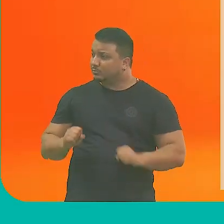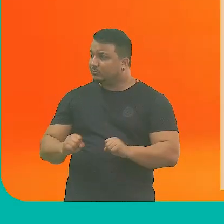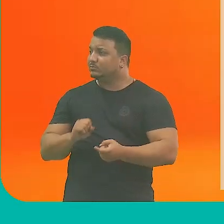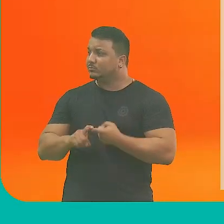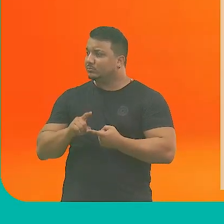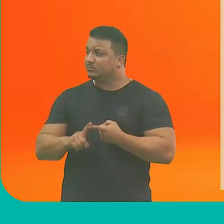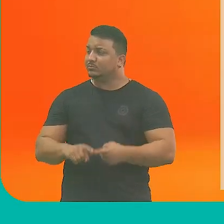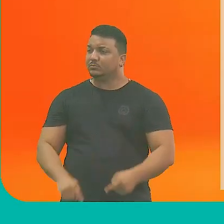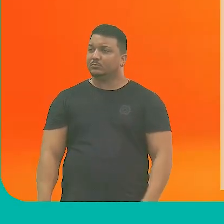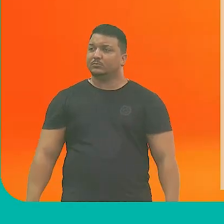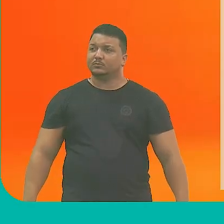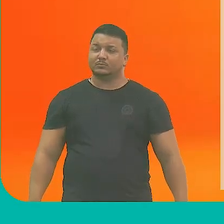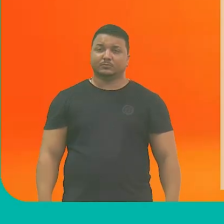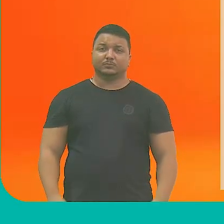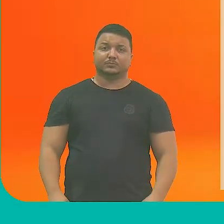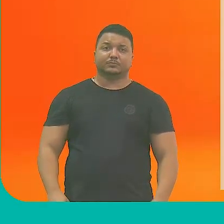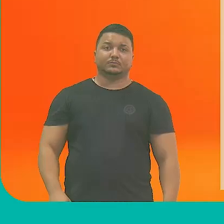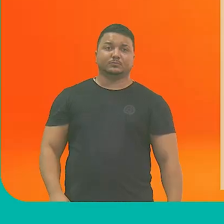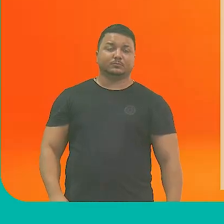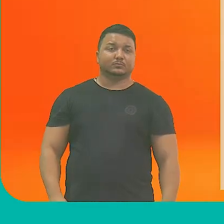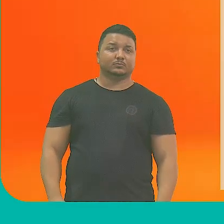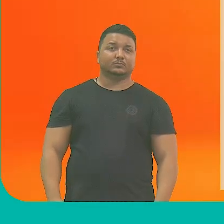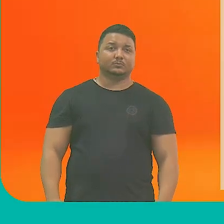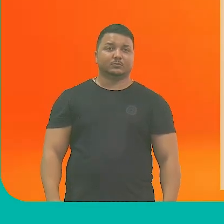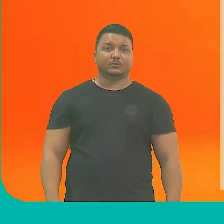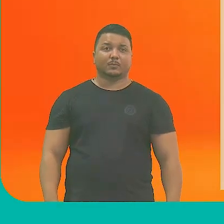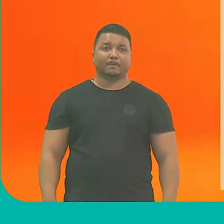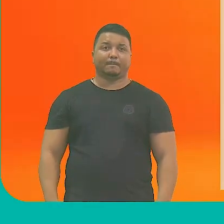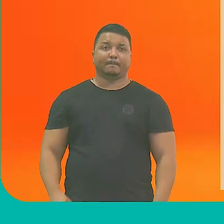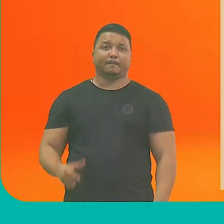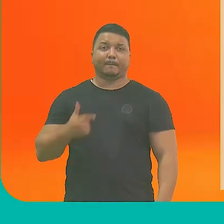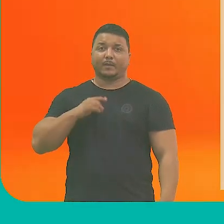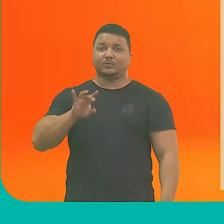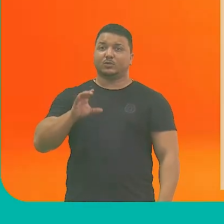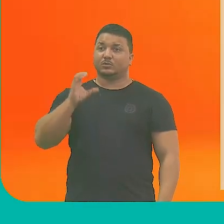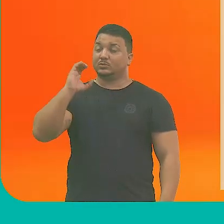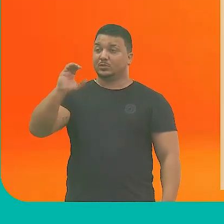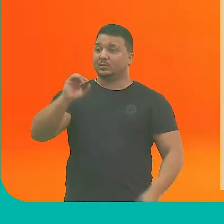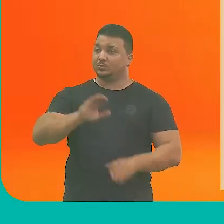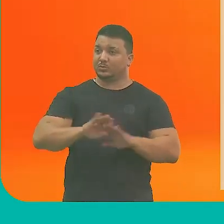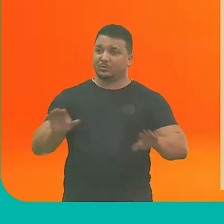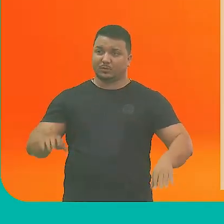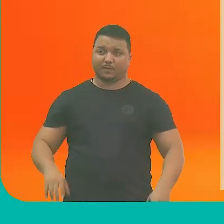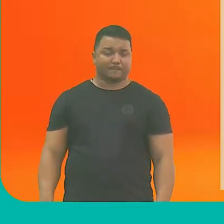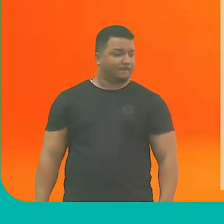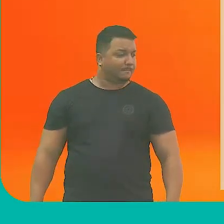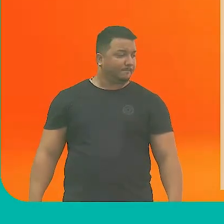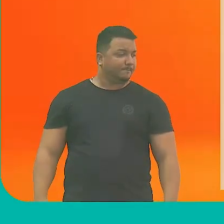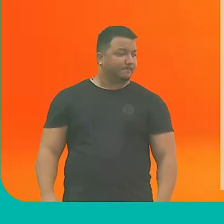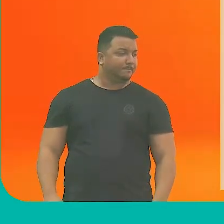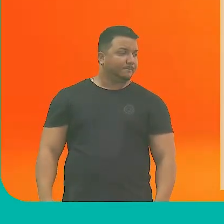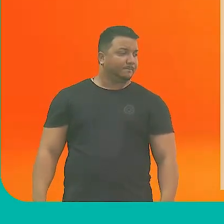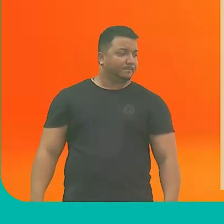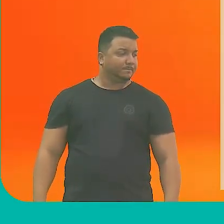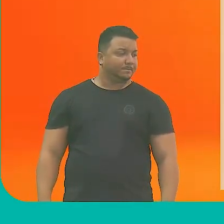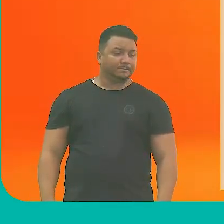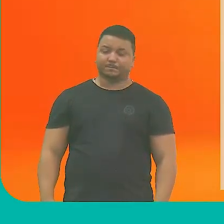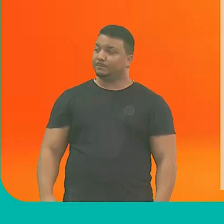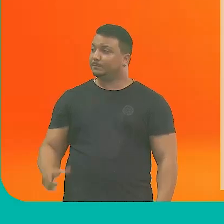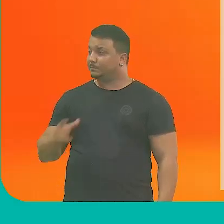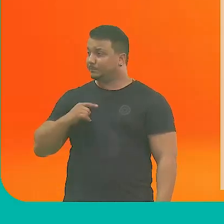pode. Então, até agora eu só eliminei o item C. Show de bola? Após